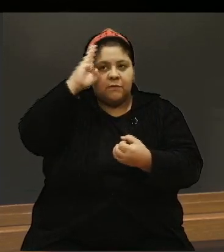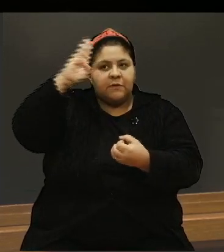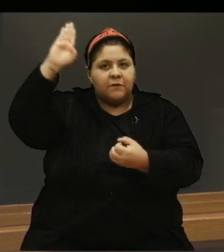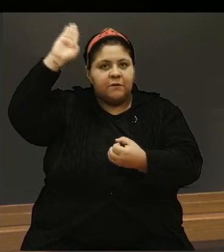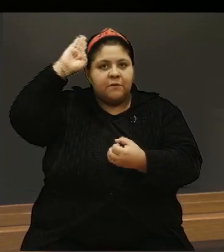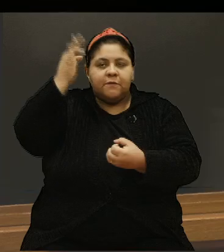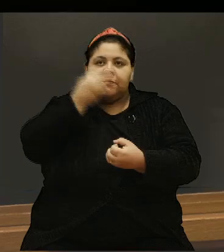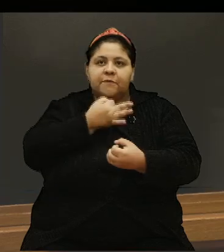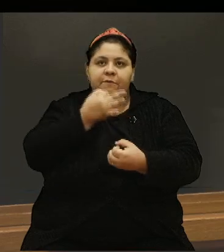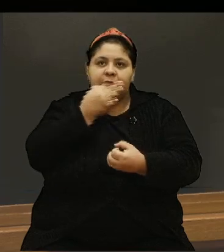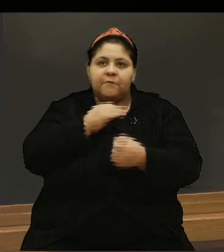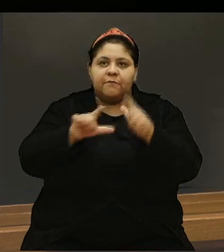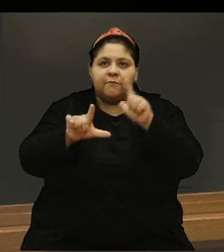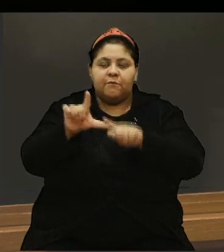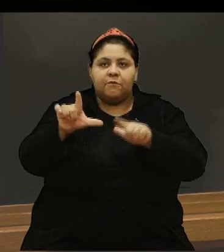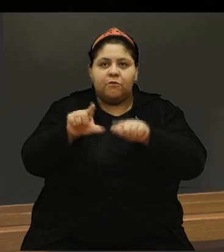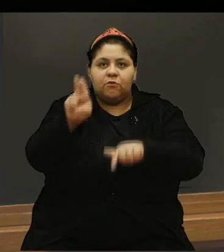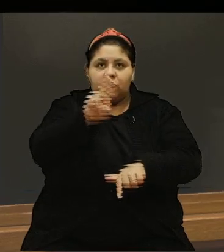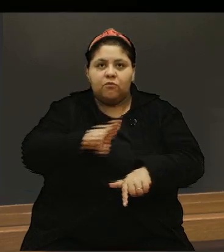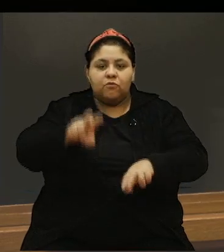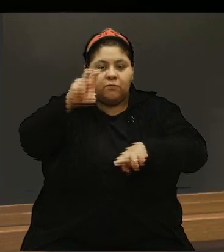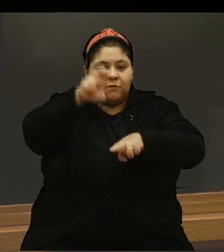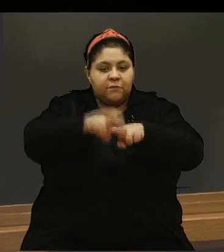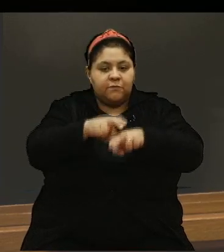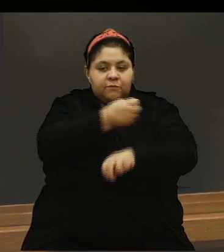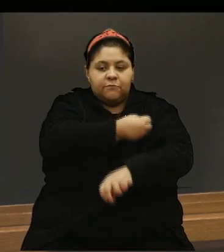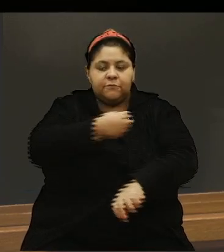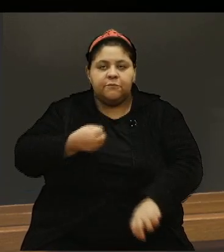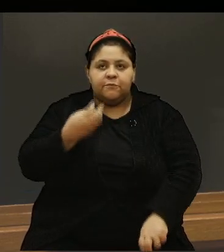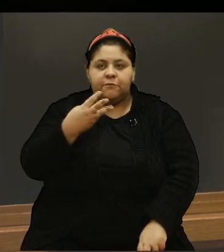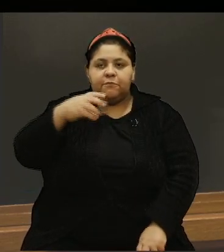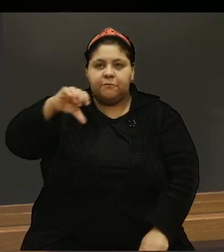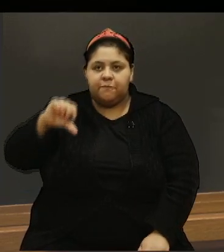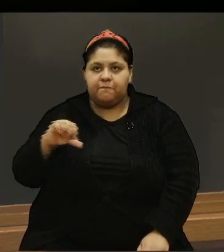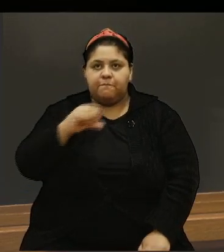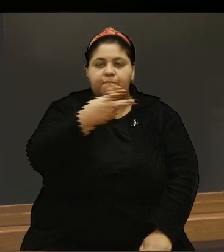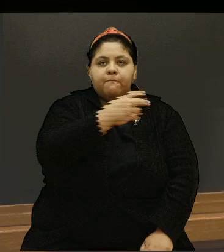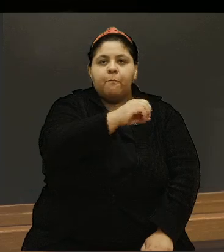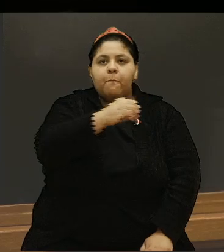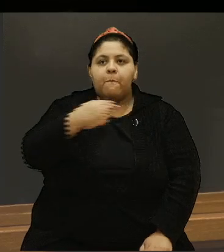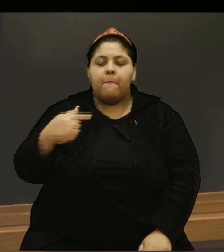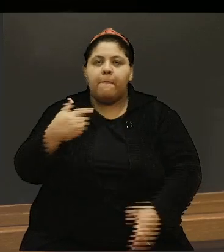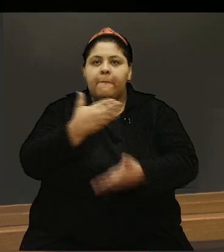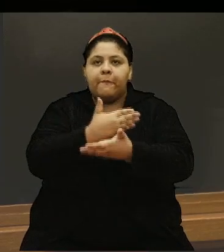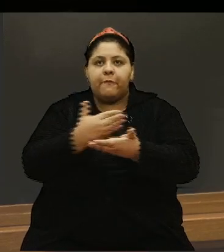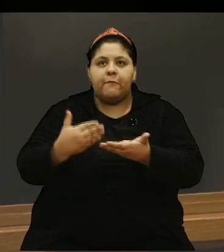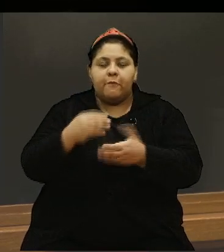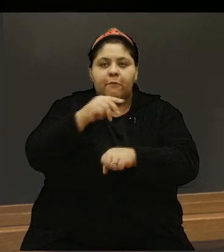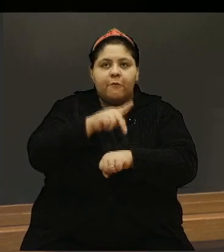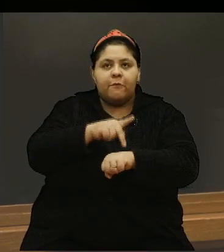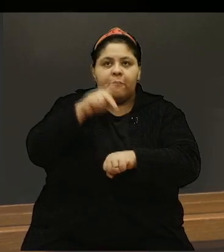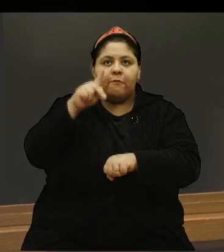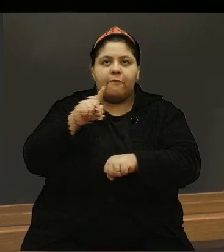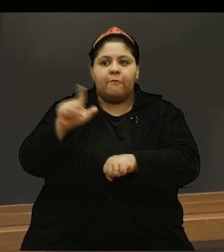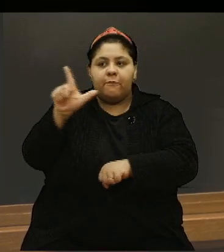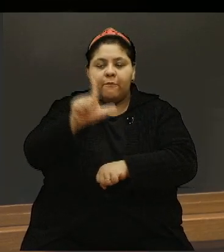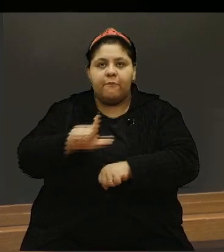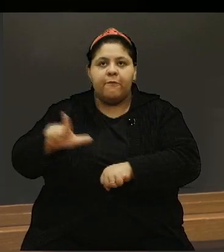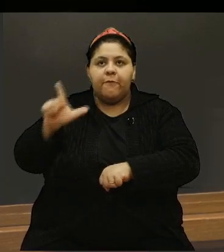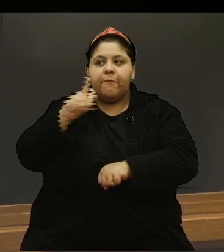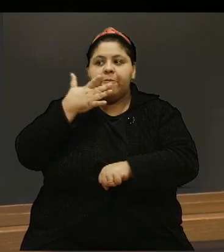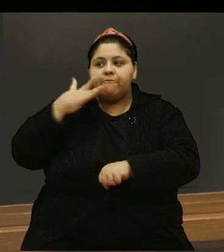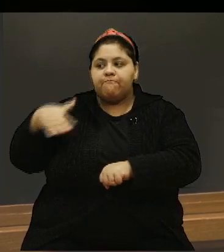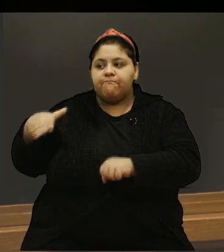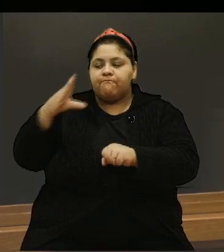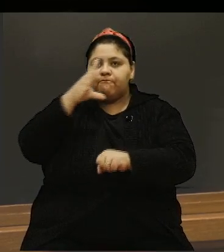Letras, ocupando a cadeira de número 39. Em 2007, iniciou pós-graduação em Literatura